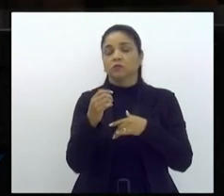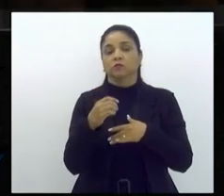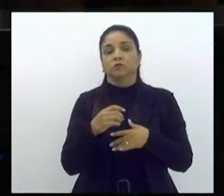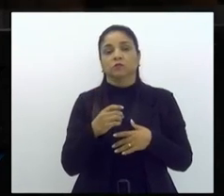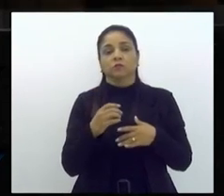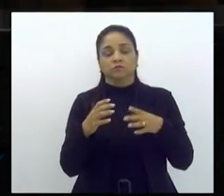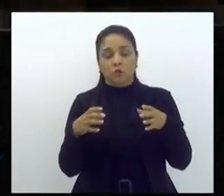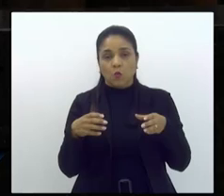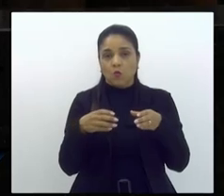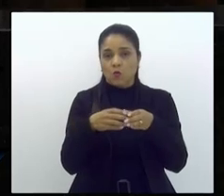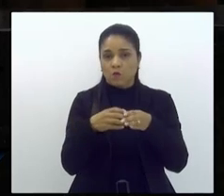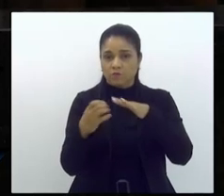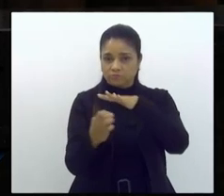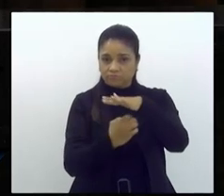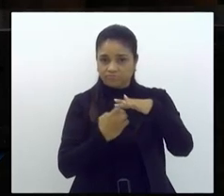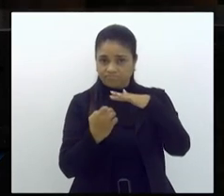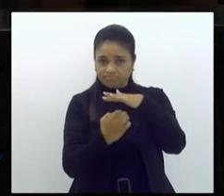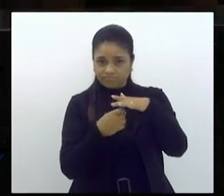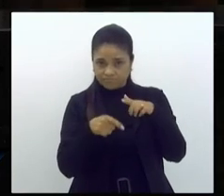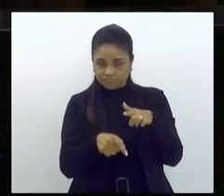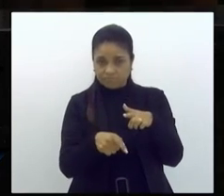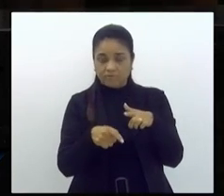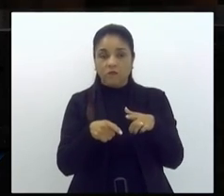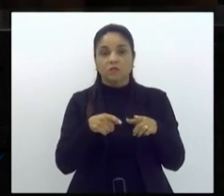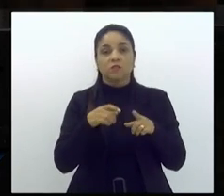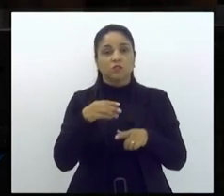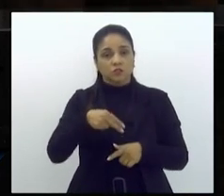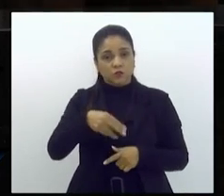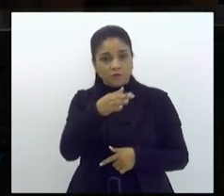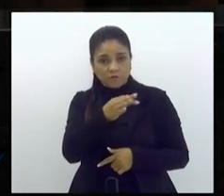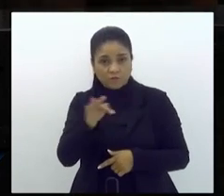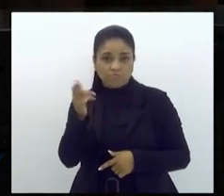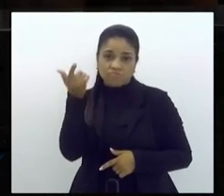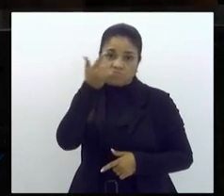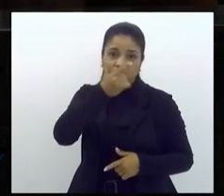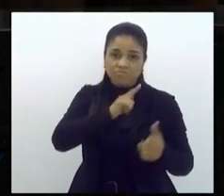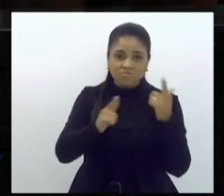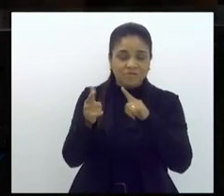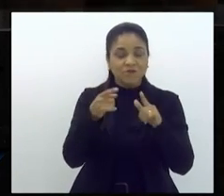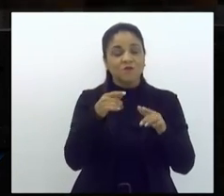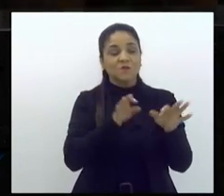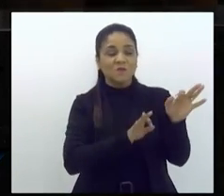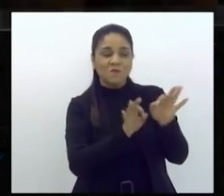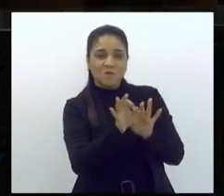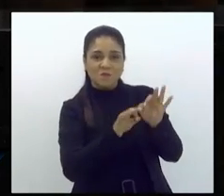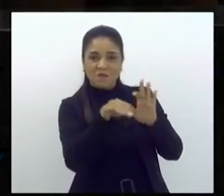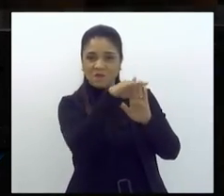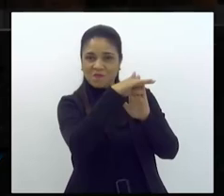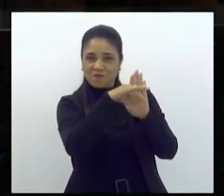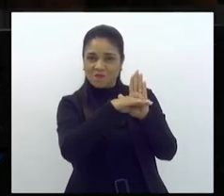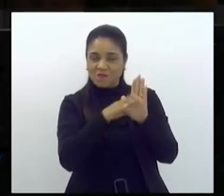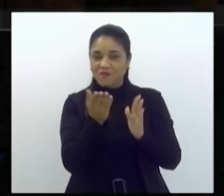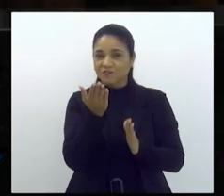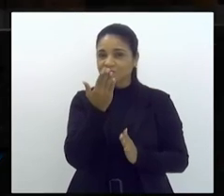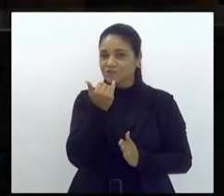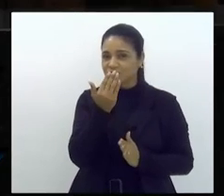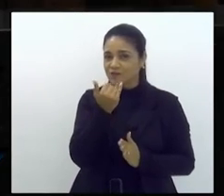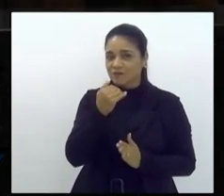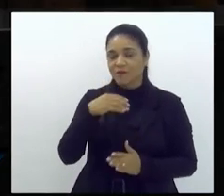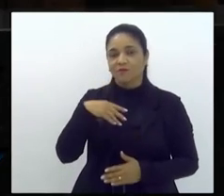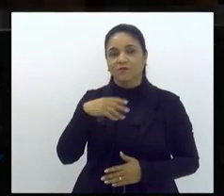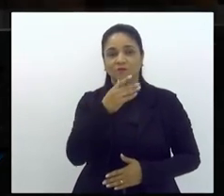Nova Friburgo foram contempladas no edição do programa de aquisição de alimentos do governo federal o